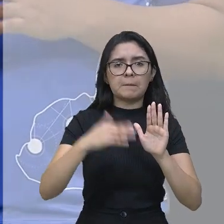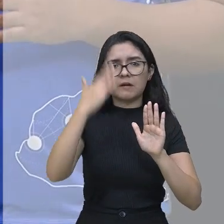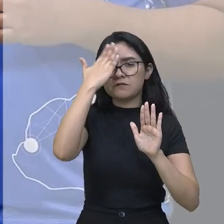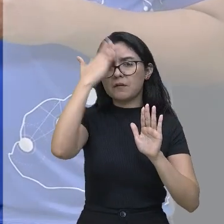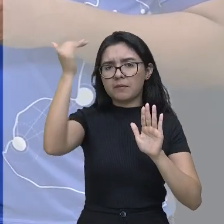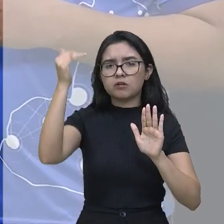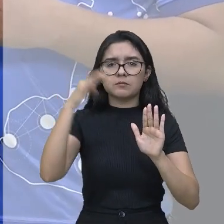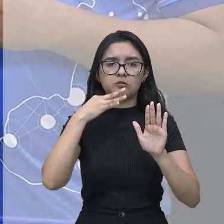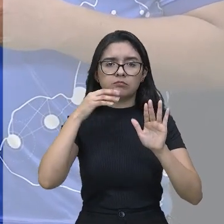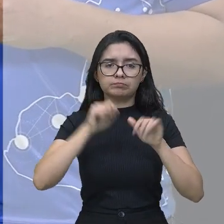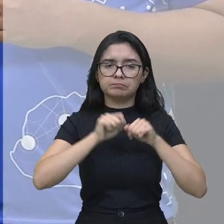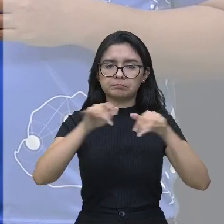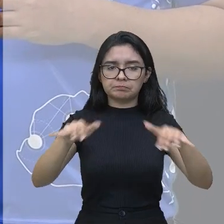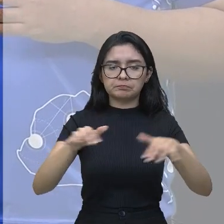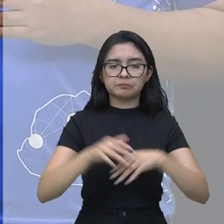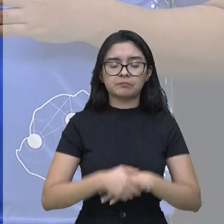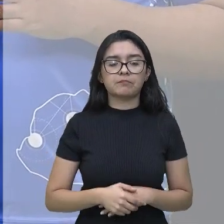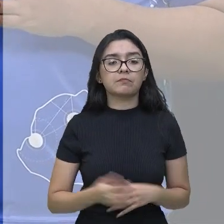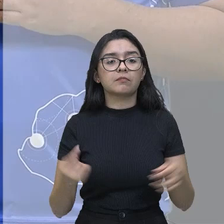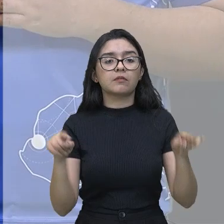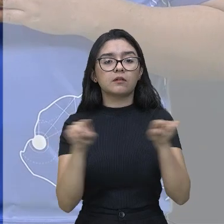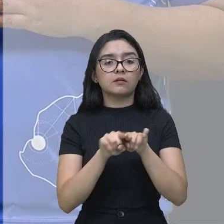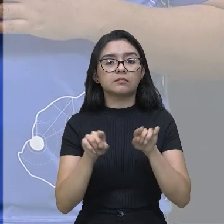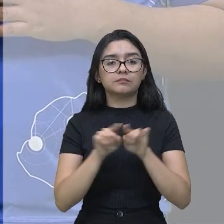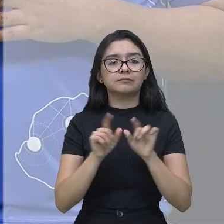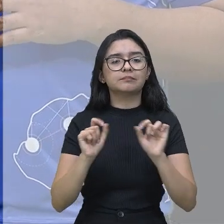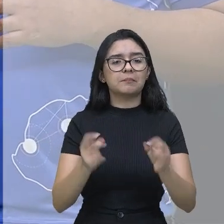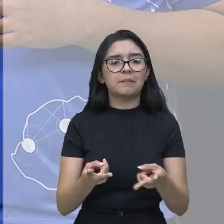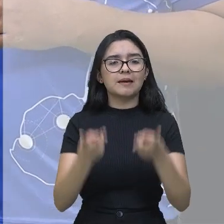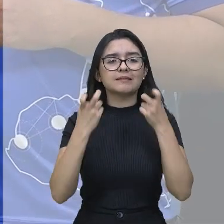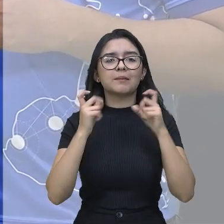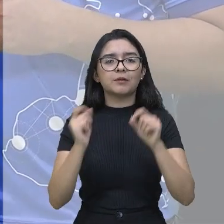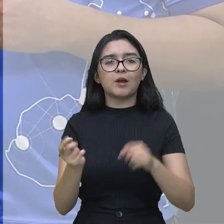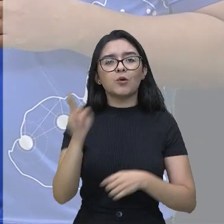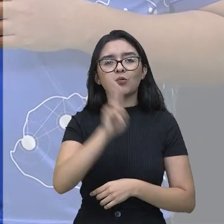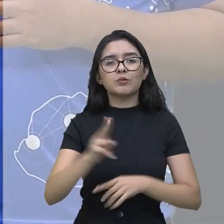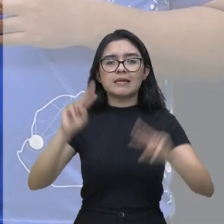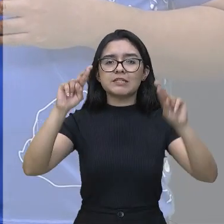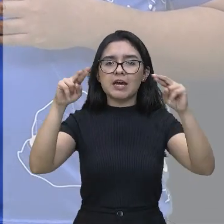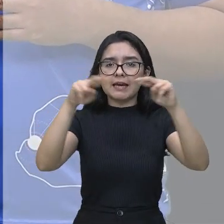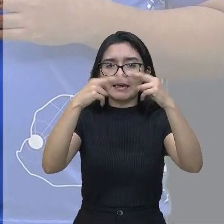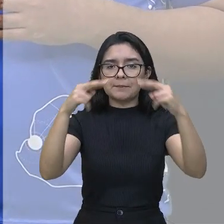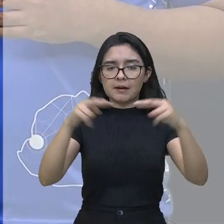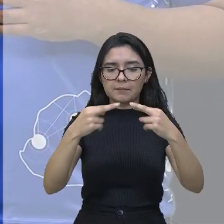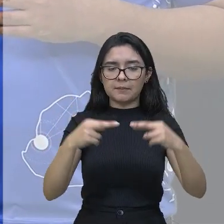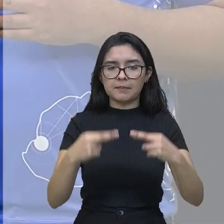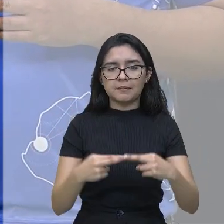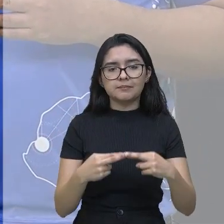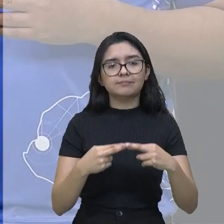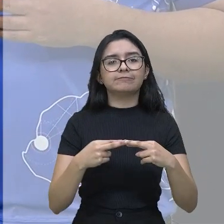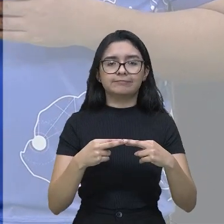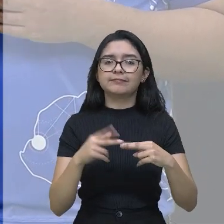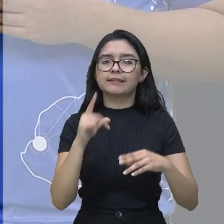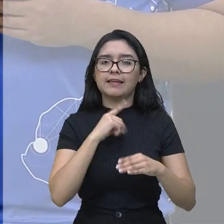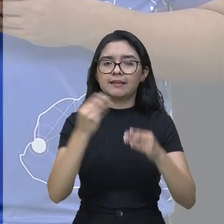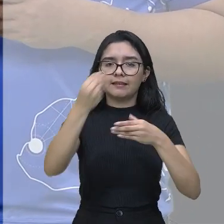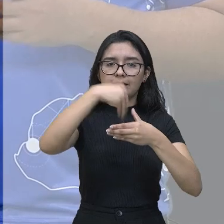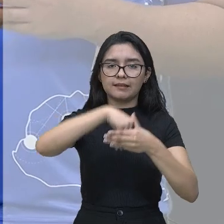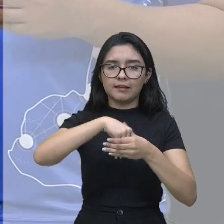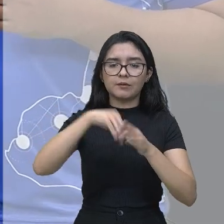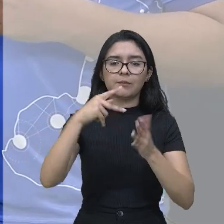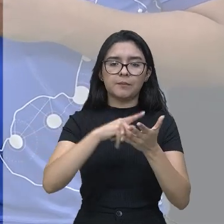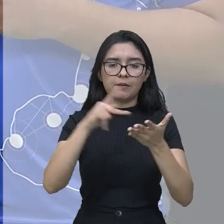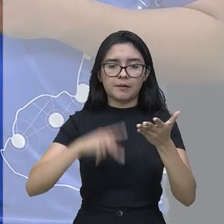difundidas observem também que aqui há o retorno das rimas Olha só as rimas passam a estar presente